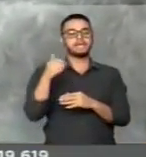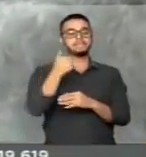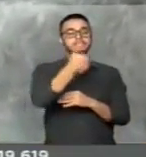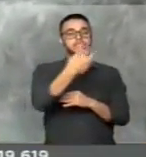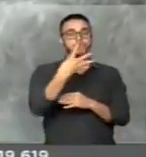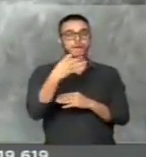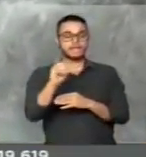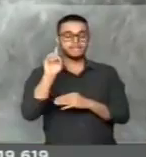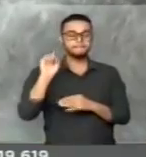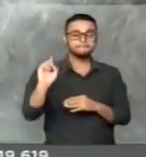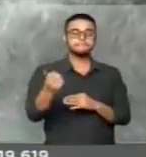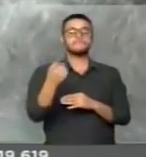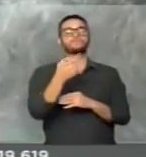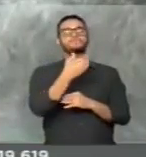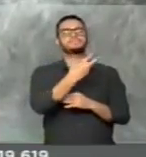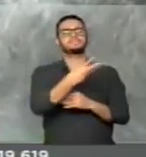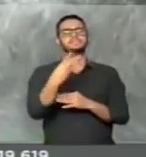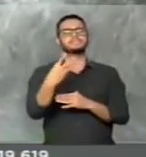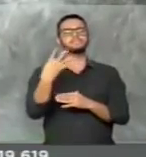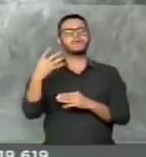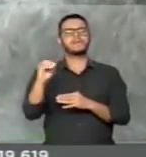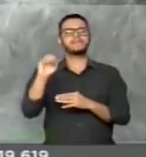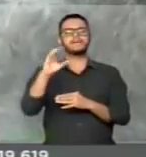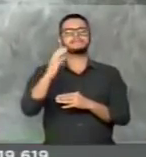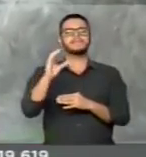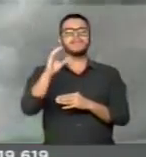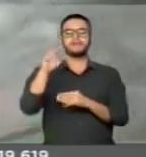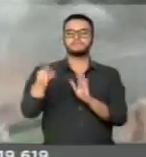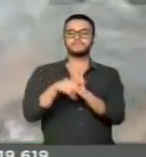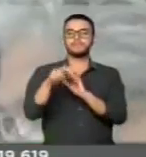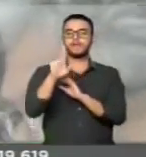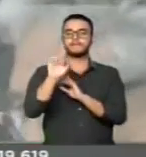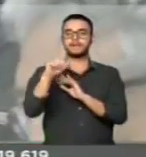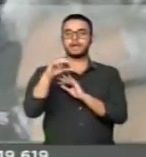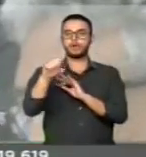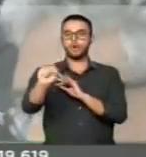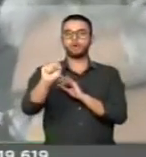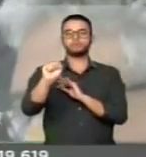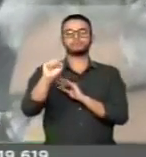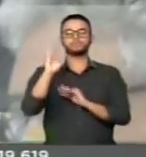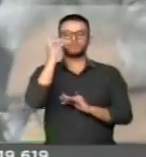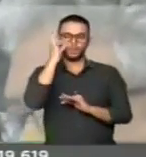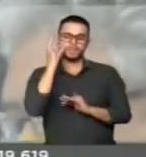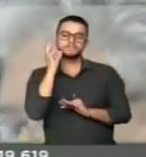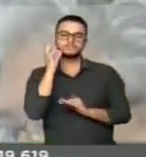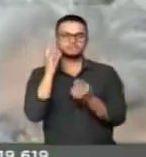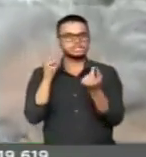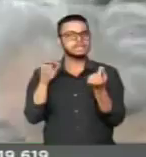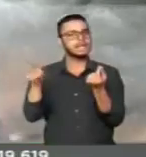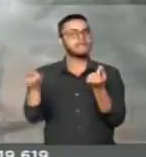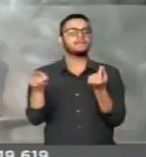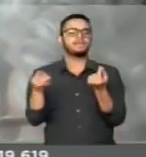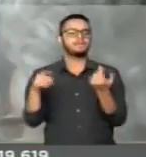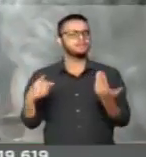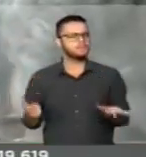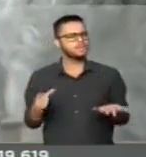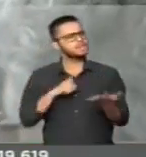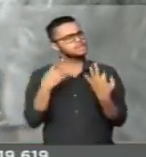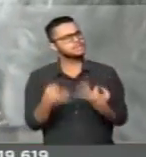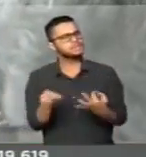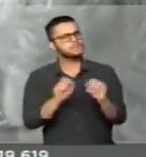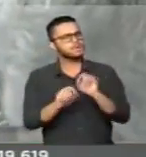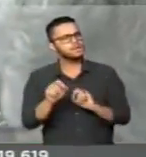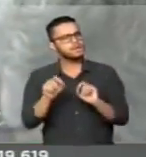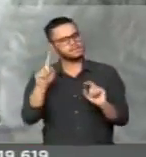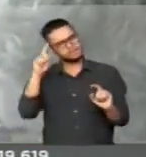140.383,45 de francos suíços. Se formos analisar o parecer do ex-ministro Francisco Rizek, com certeza, no sentido em que